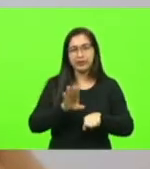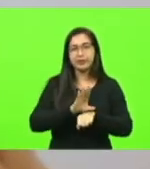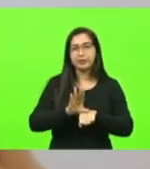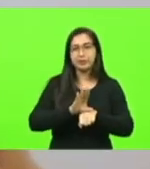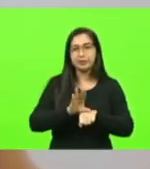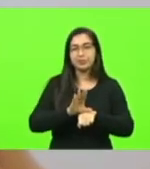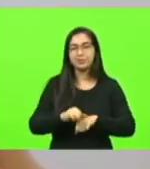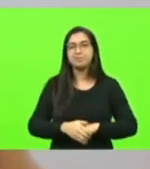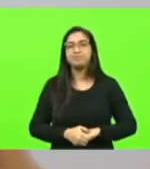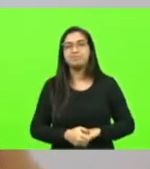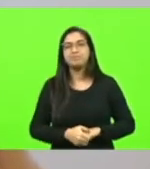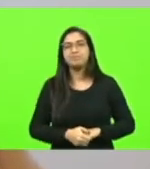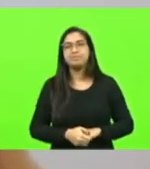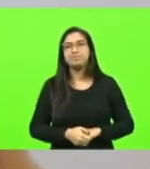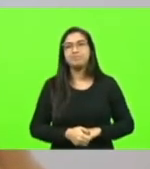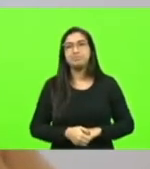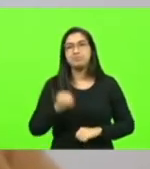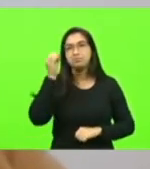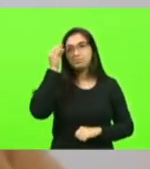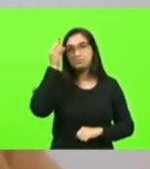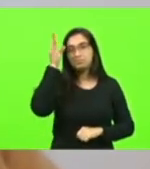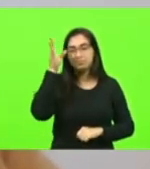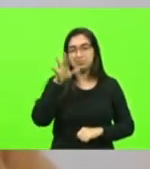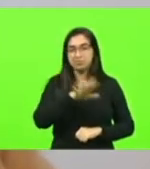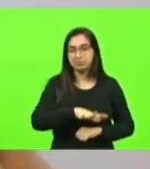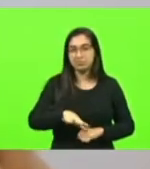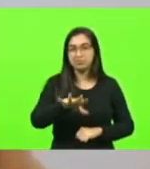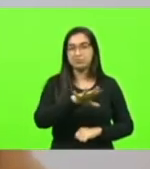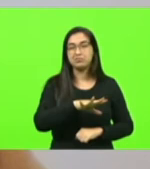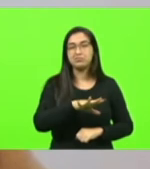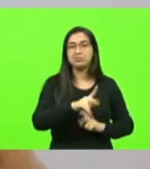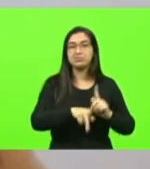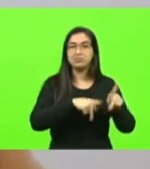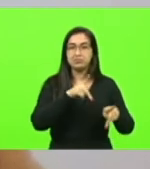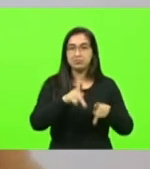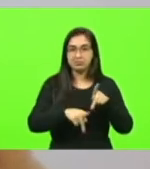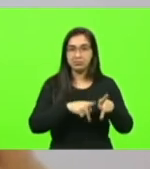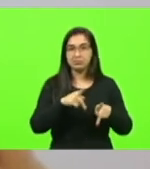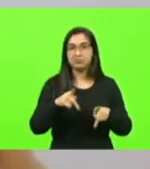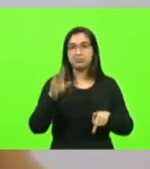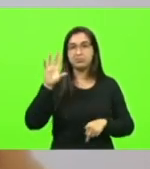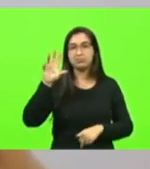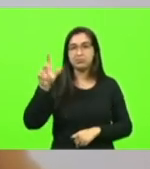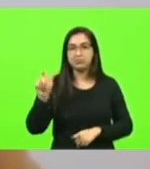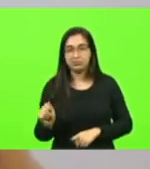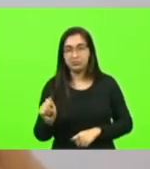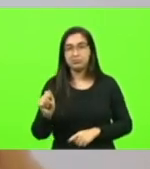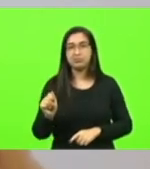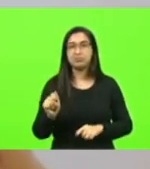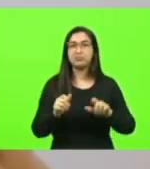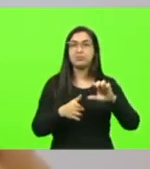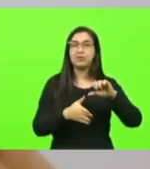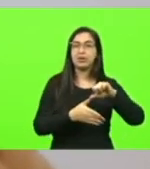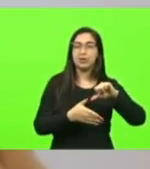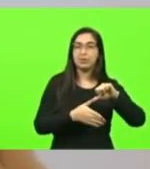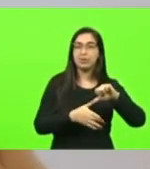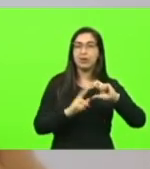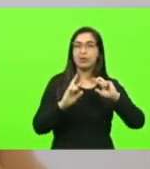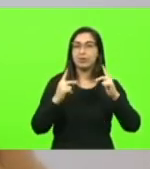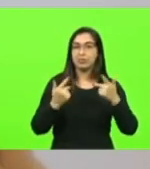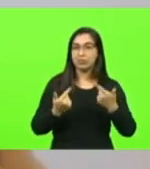O conhecimento da contribuição dada pelos povos originários da África e das Américas à humanidade, e